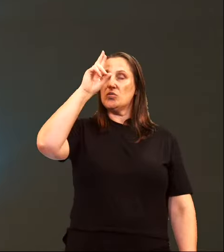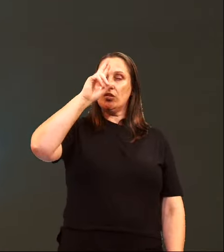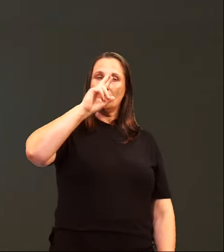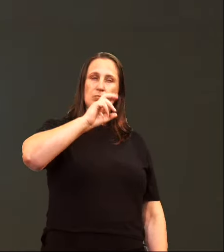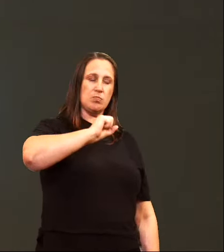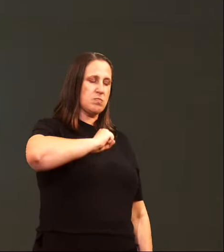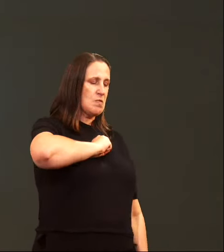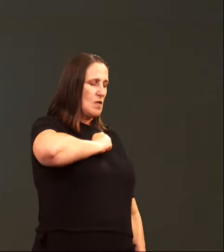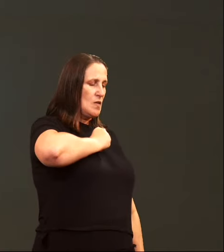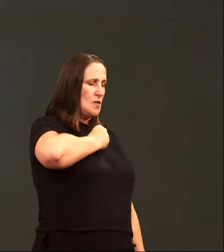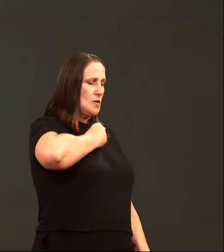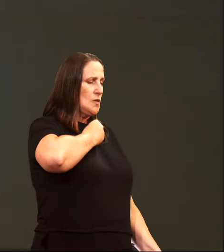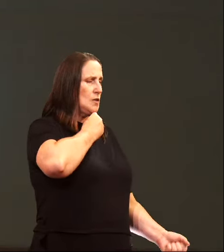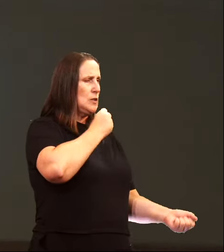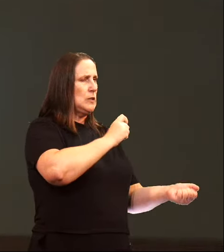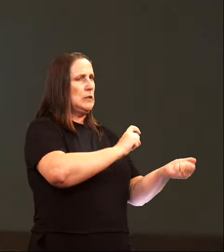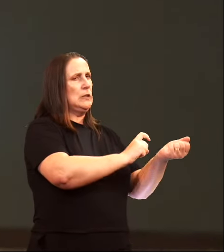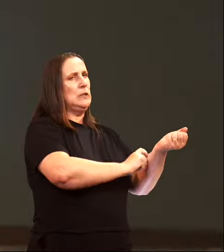vir uma